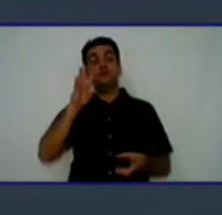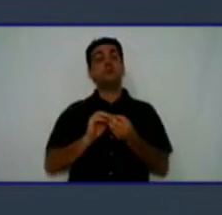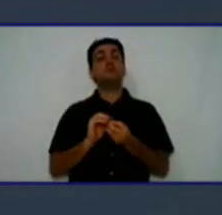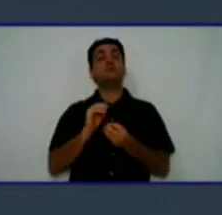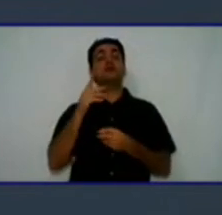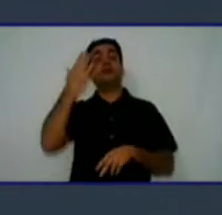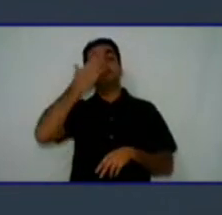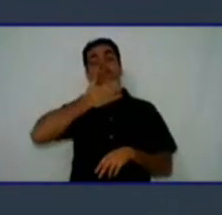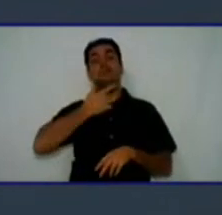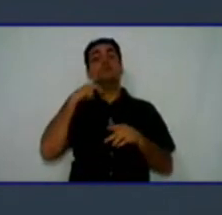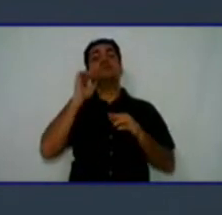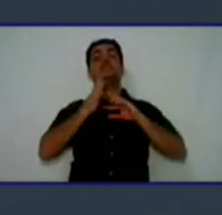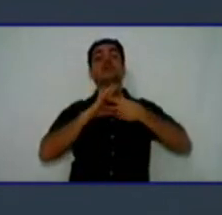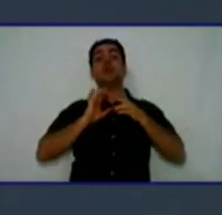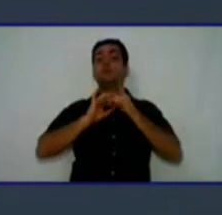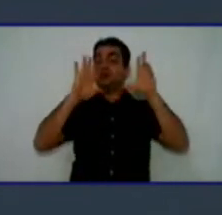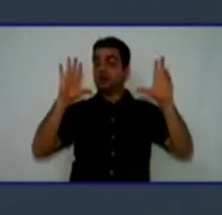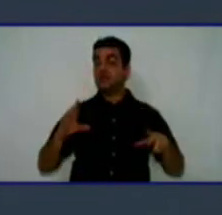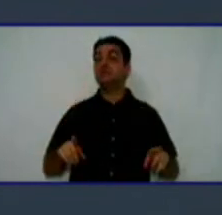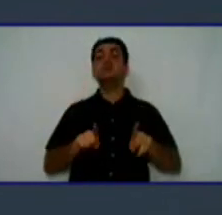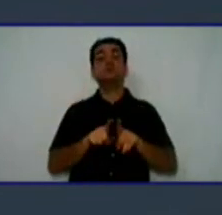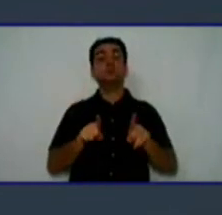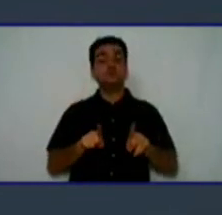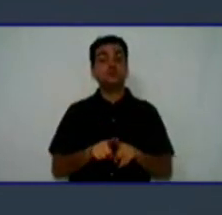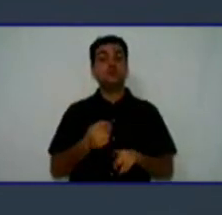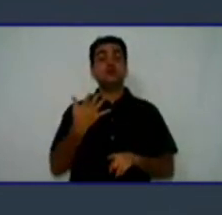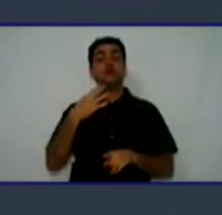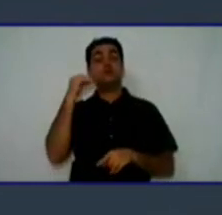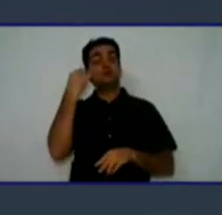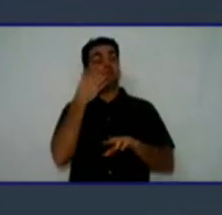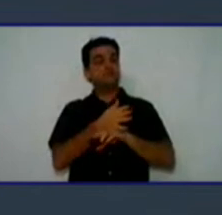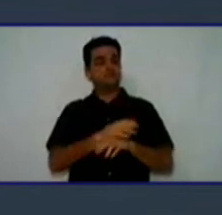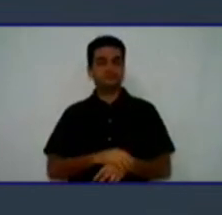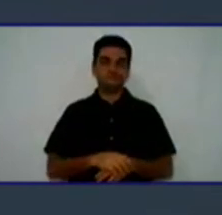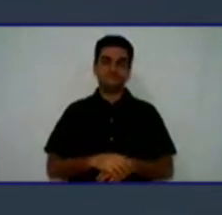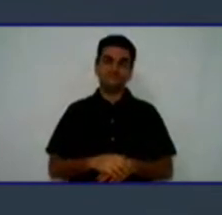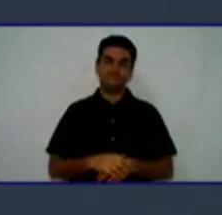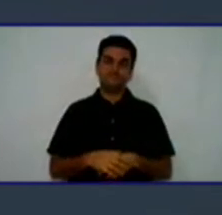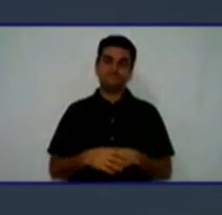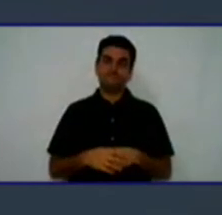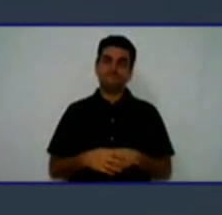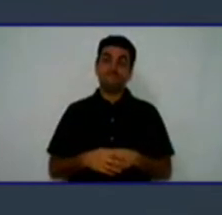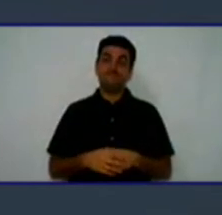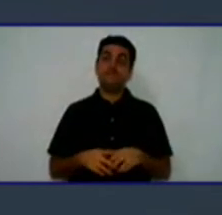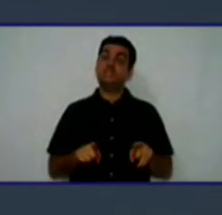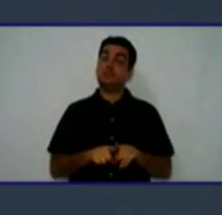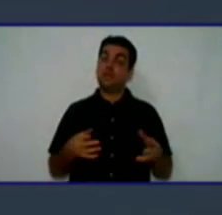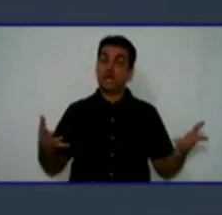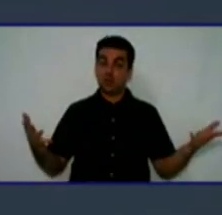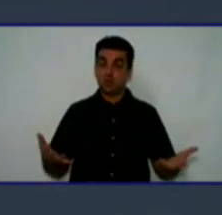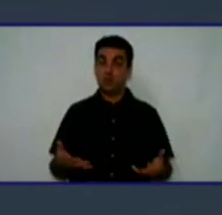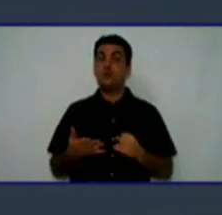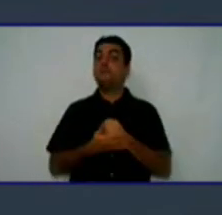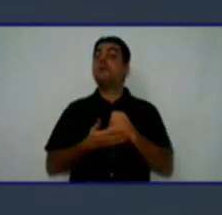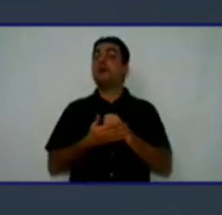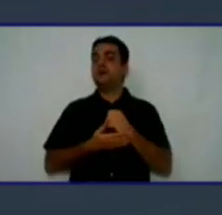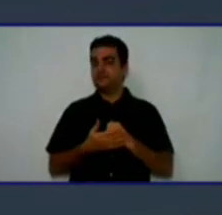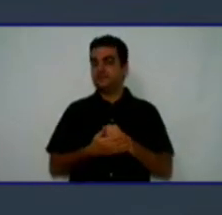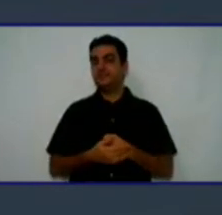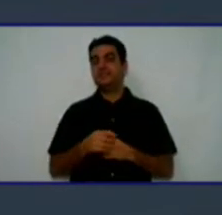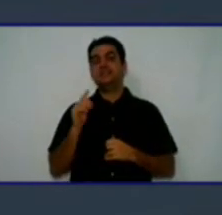própria liberdade e na consagração do abuso. Assim, e ainda estou citando aquele fundamento,